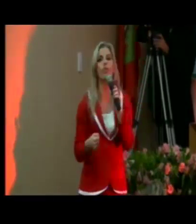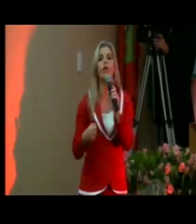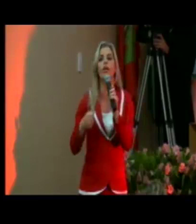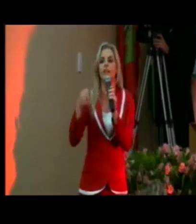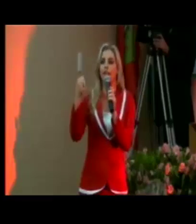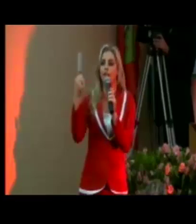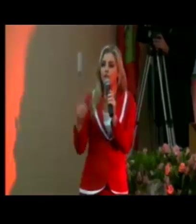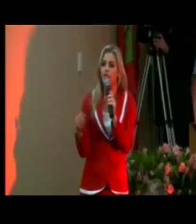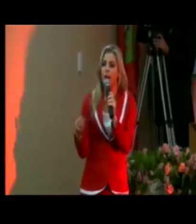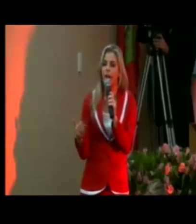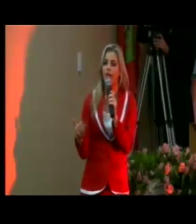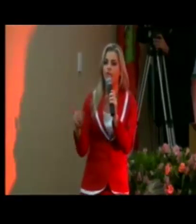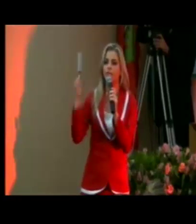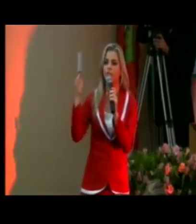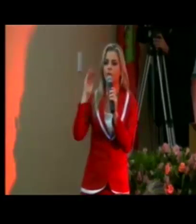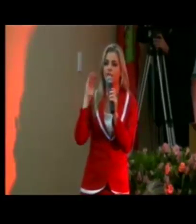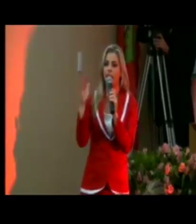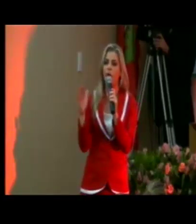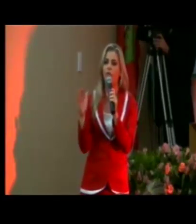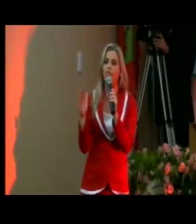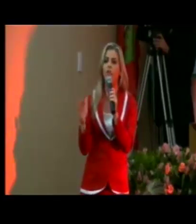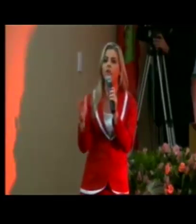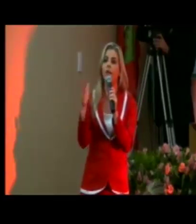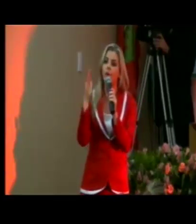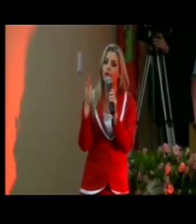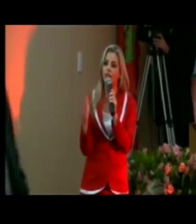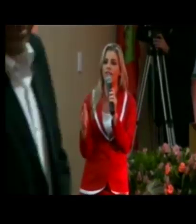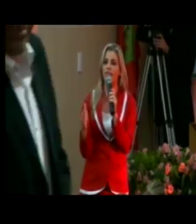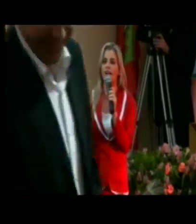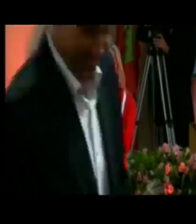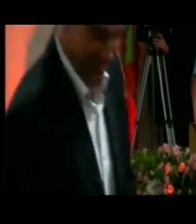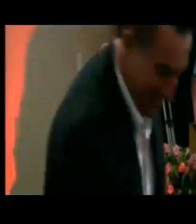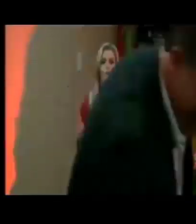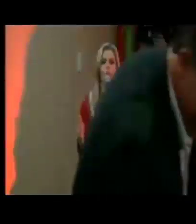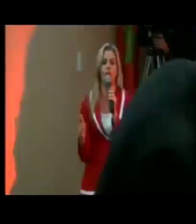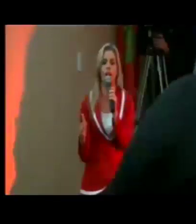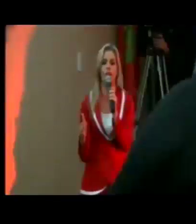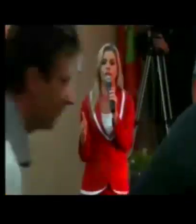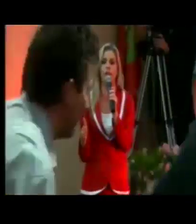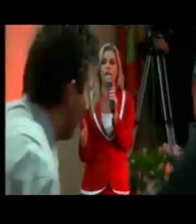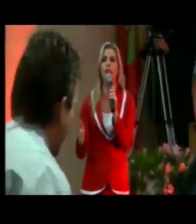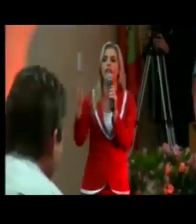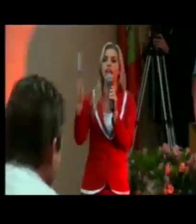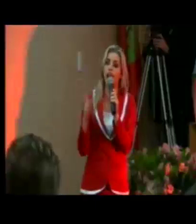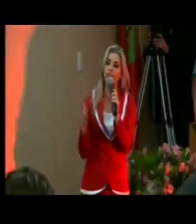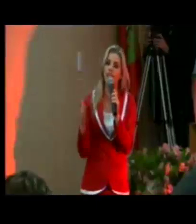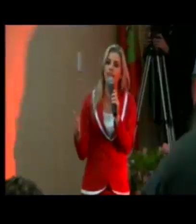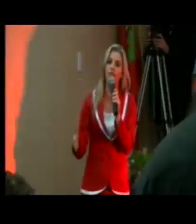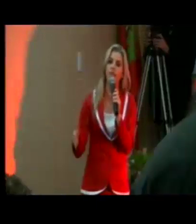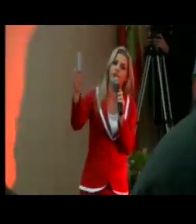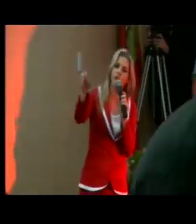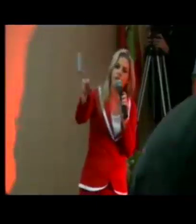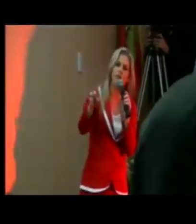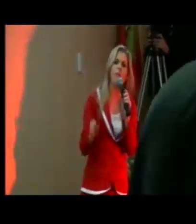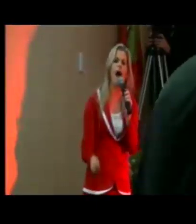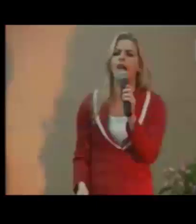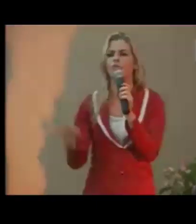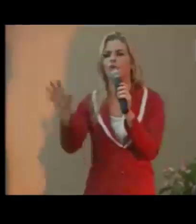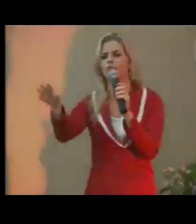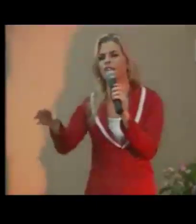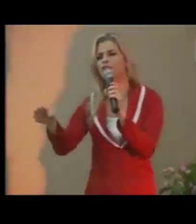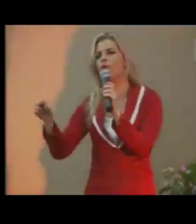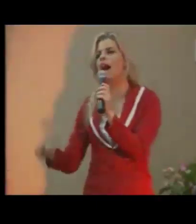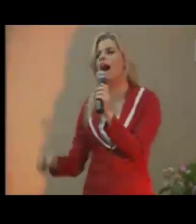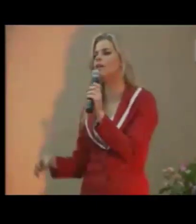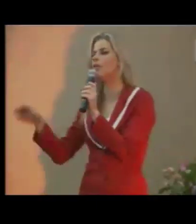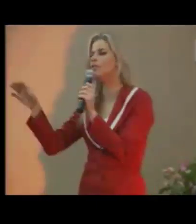forma que a gente pode fazer isso, né, justamente mostrar uma visão da importância que cada líder comunitário tem, que cada cidadão tem